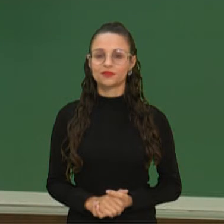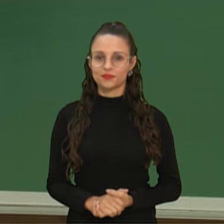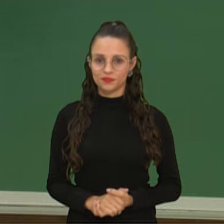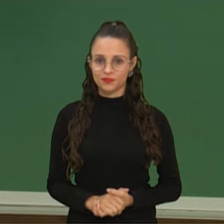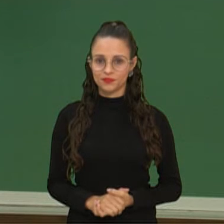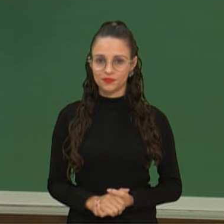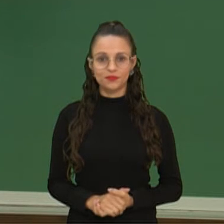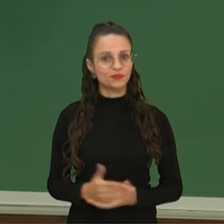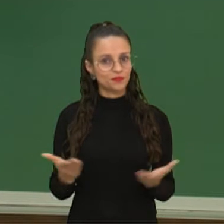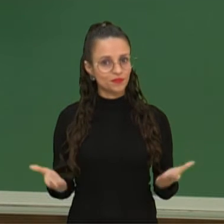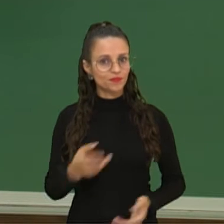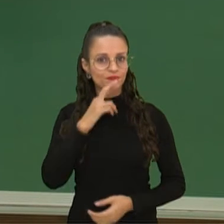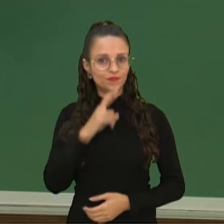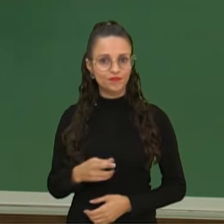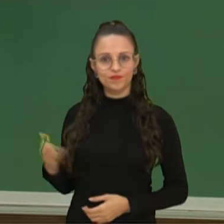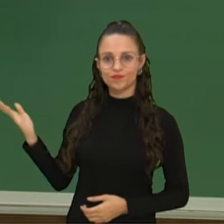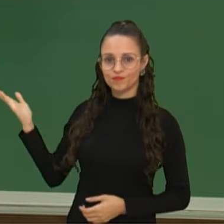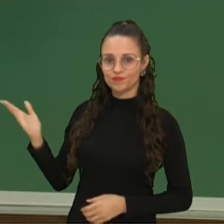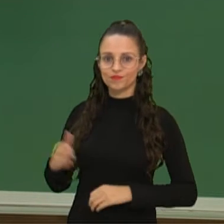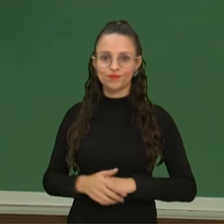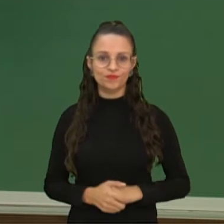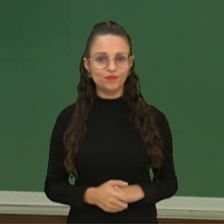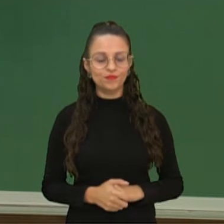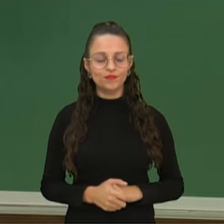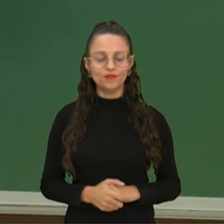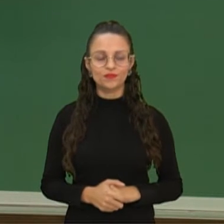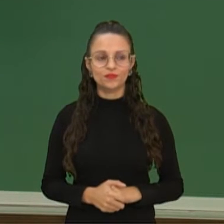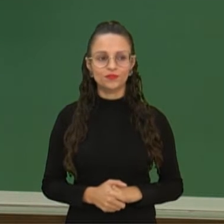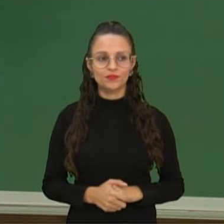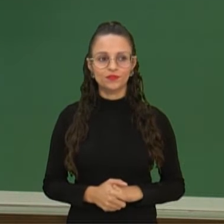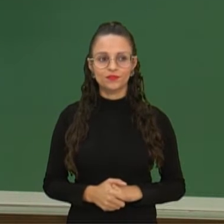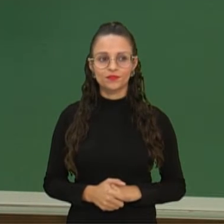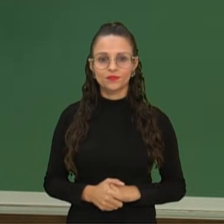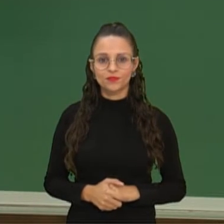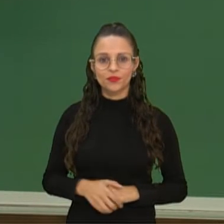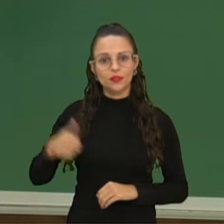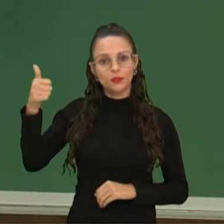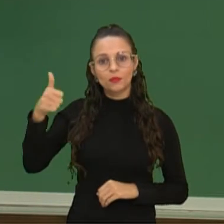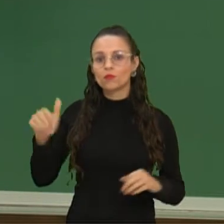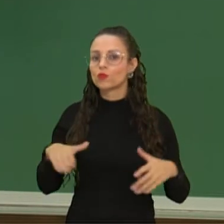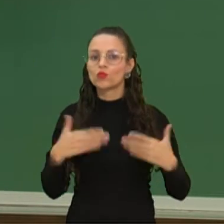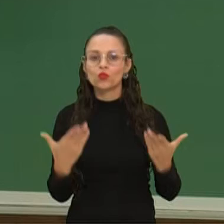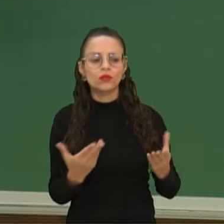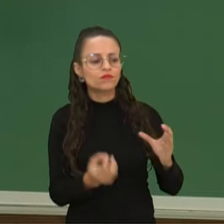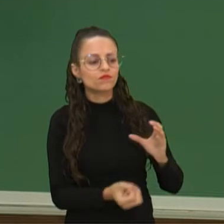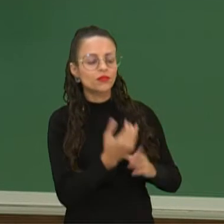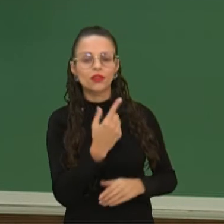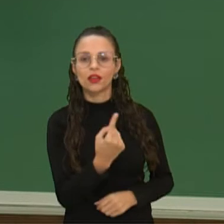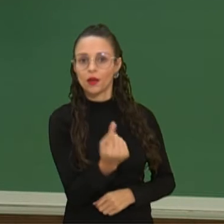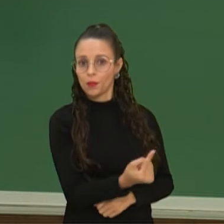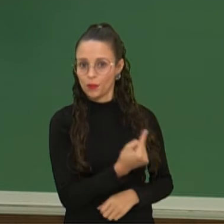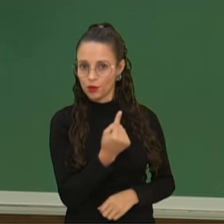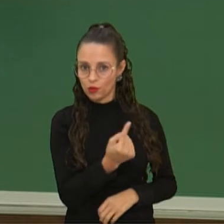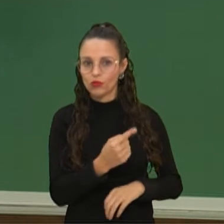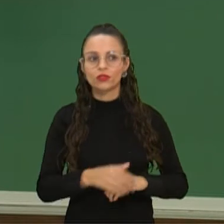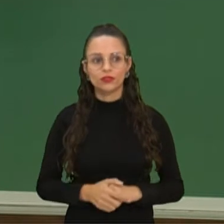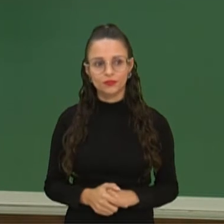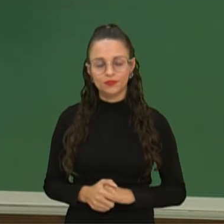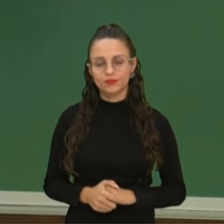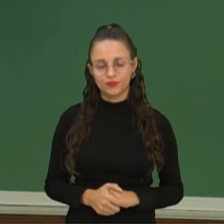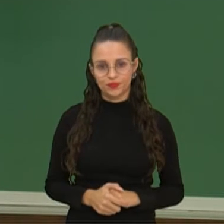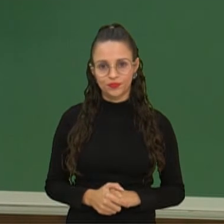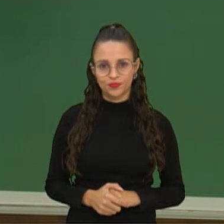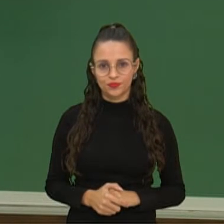Então, as nossas respostas aqui, do nosso primeiro exercício, a primeira pergunta era quando que foi criado o micro-ondas, né? During the